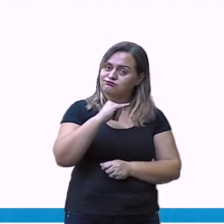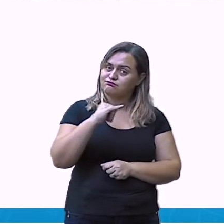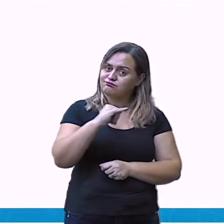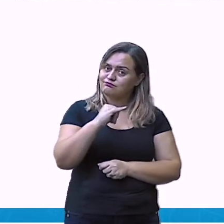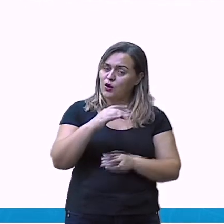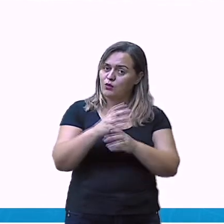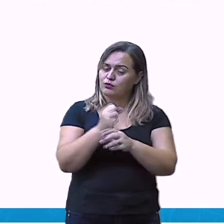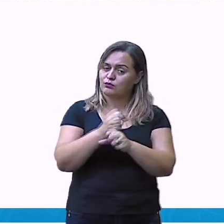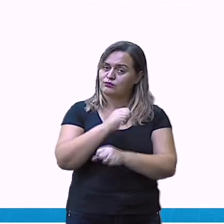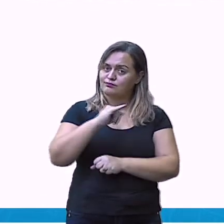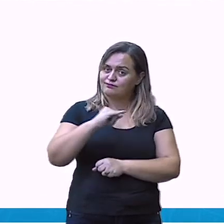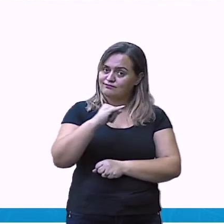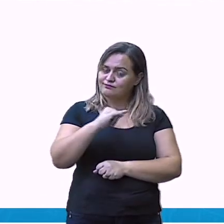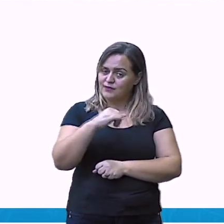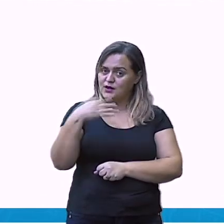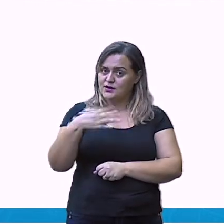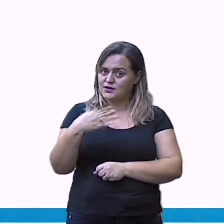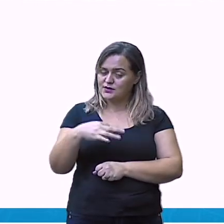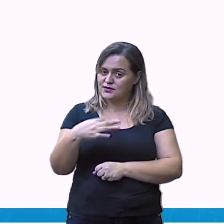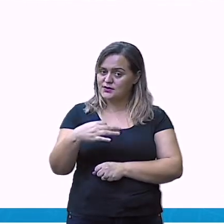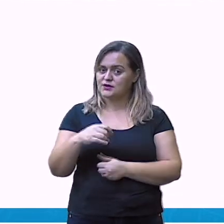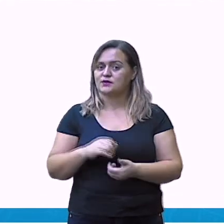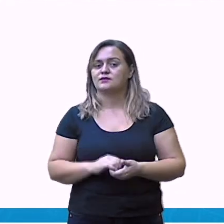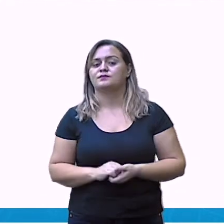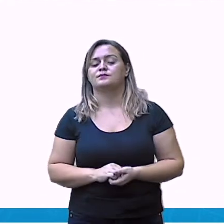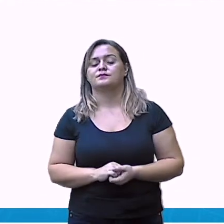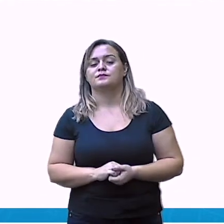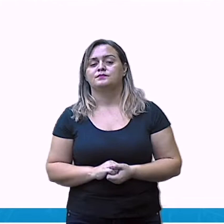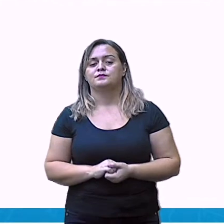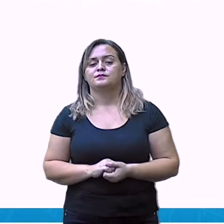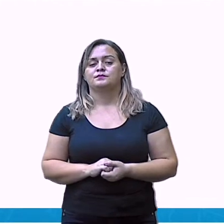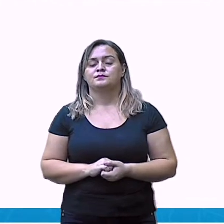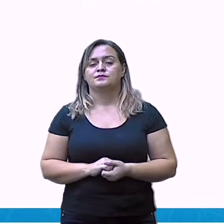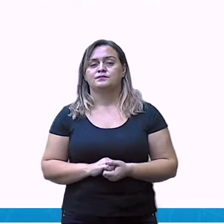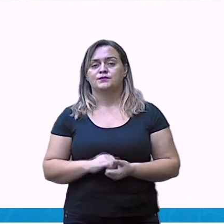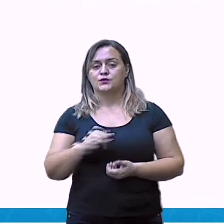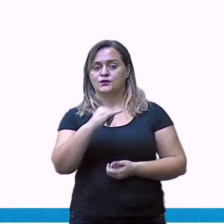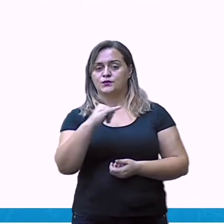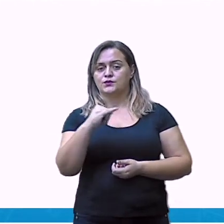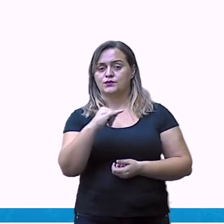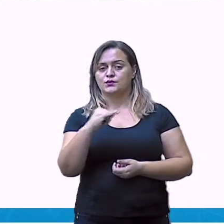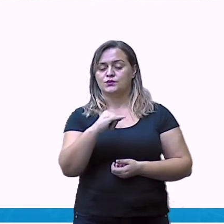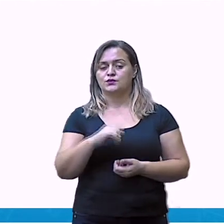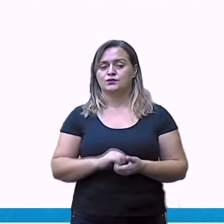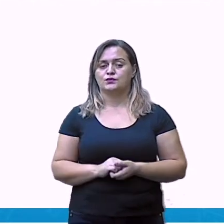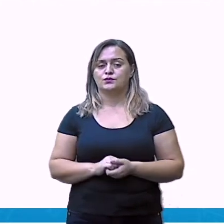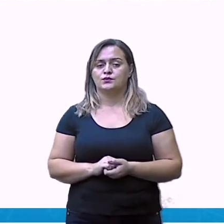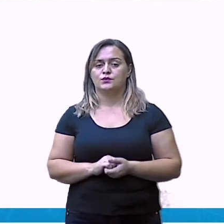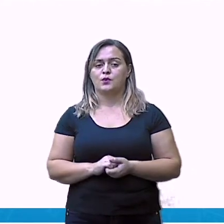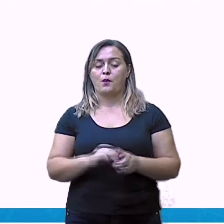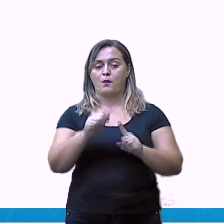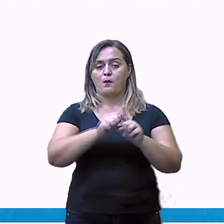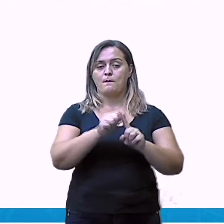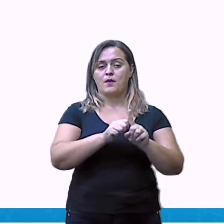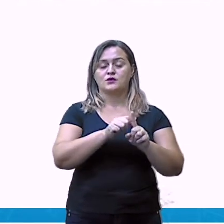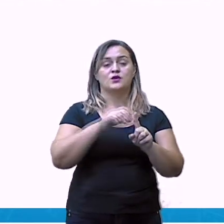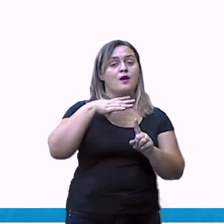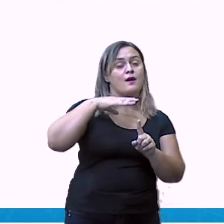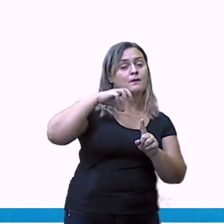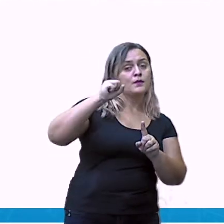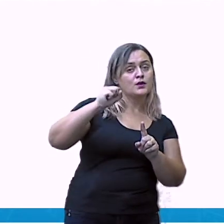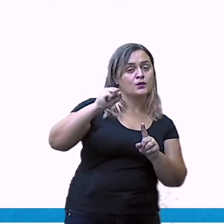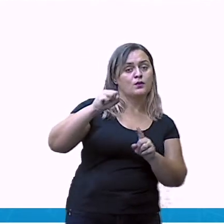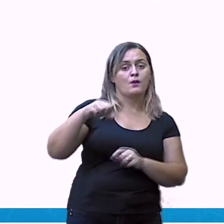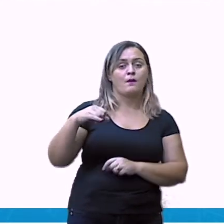a diferença, eu preciso utilizar a operação de subtração, de menos. Então, armei a